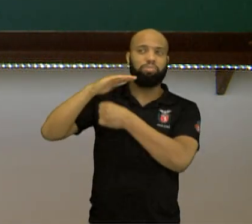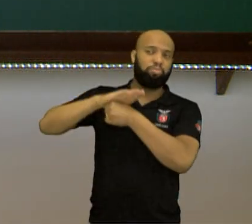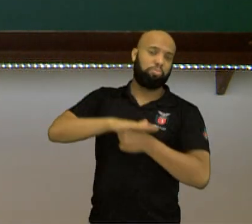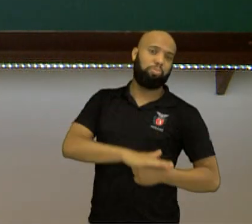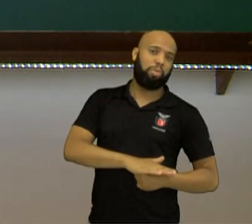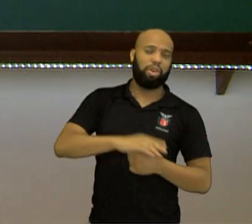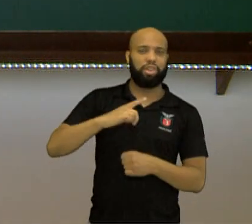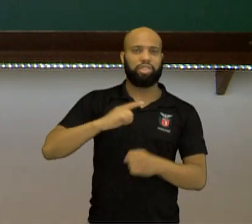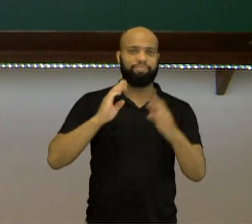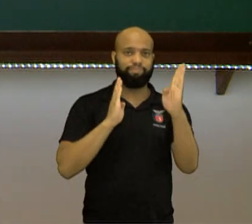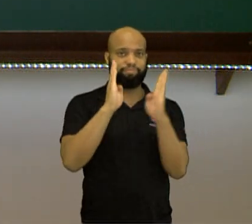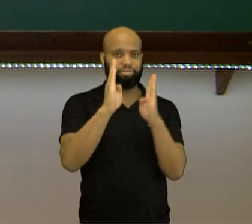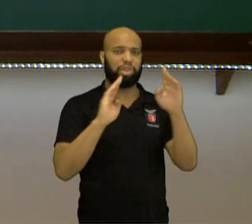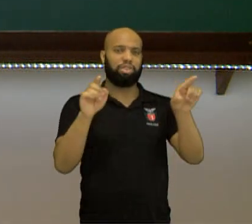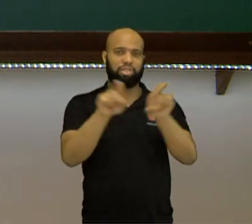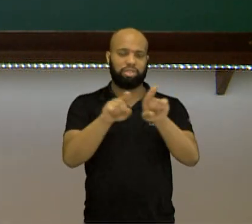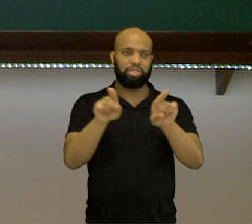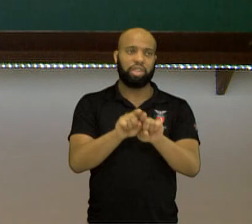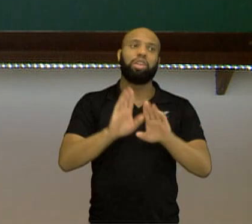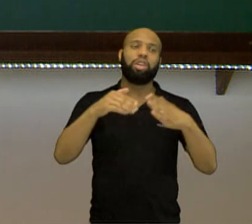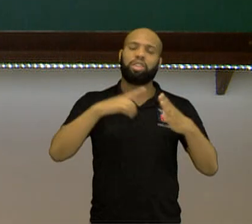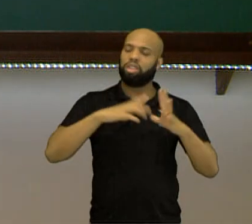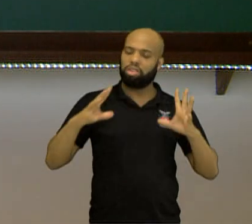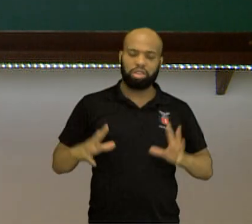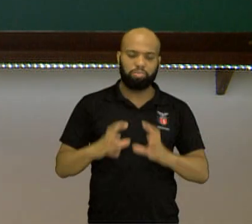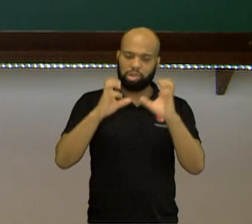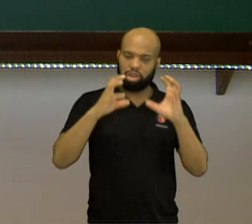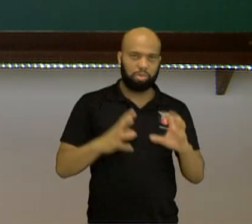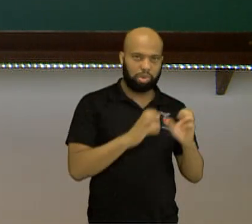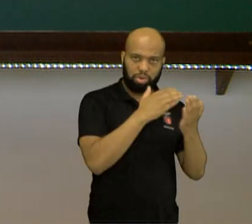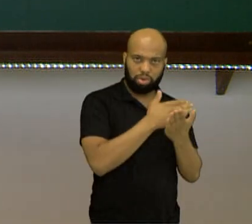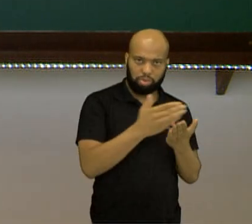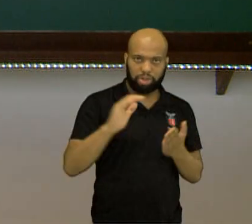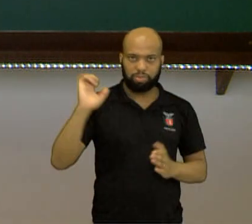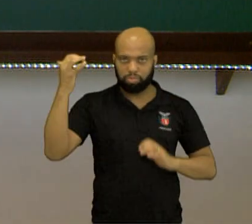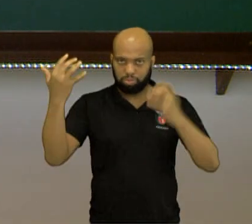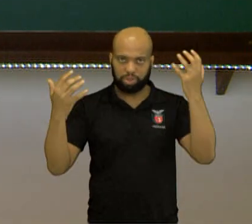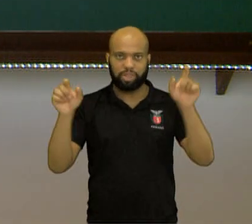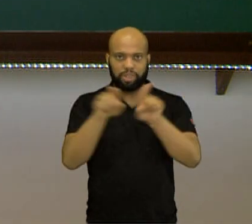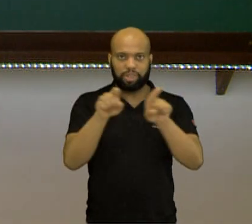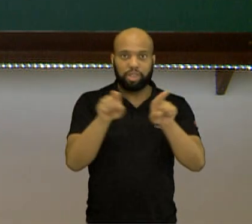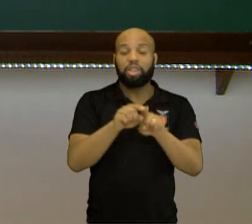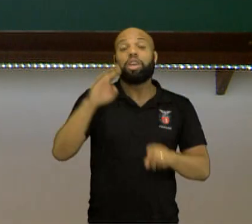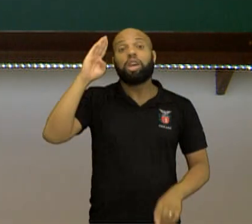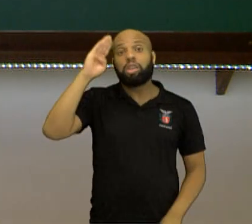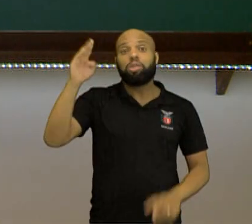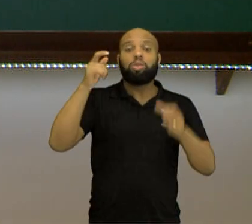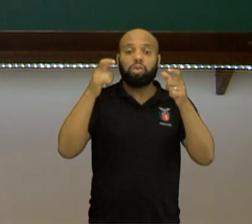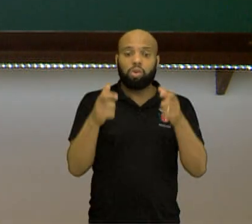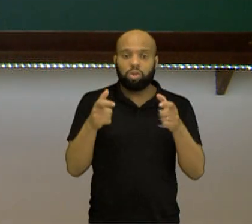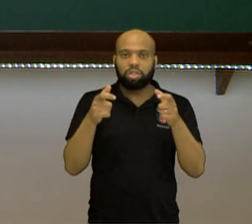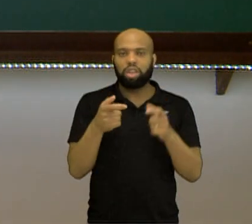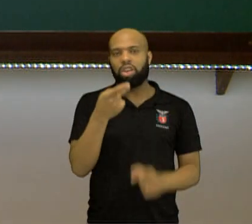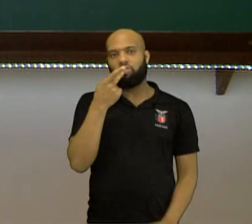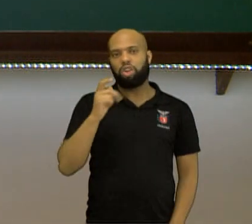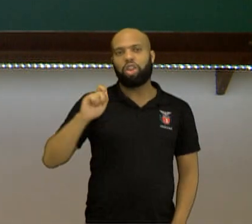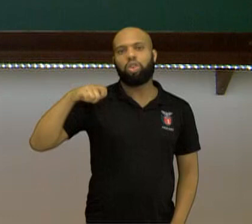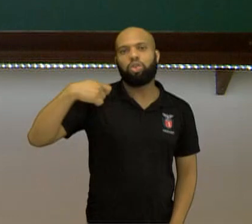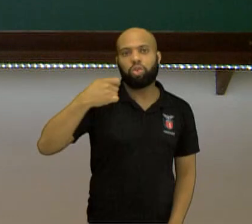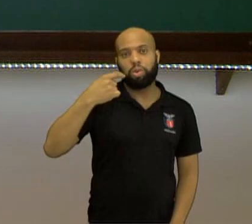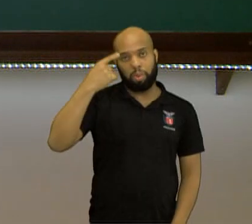também começam a entrar esses outros aspectos e os conflitos começam a acontecer, principalmente nos cunhos ideológicos e